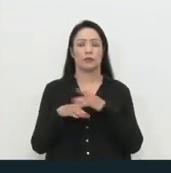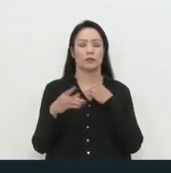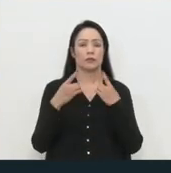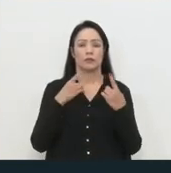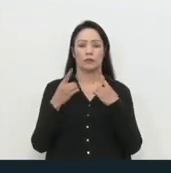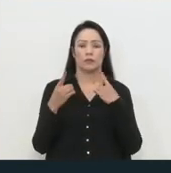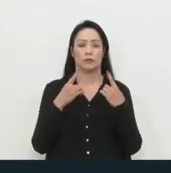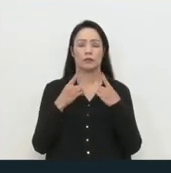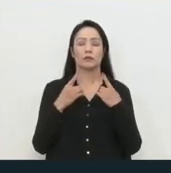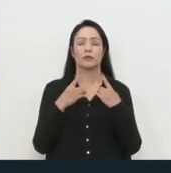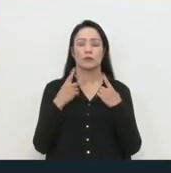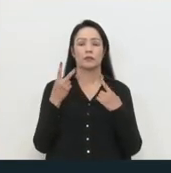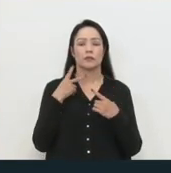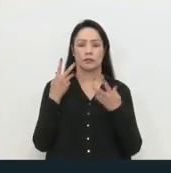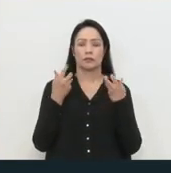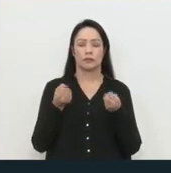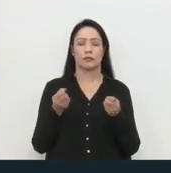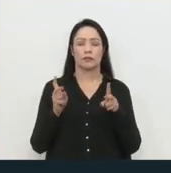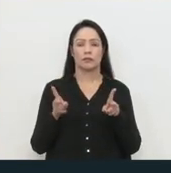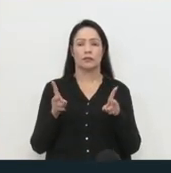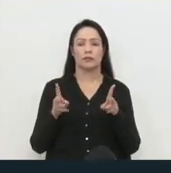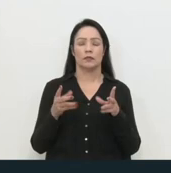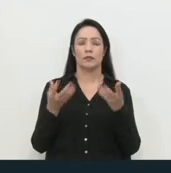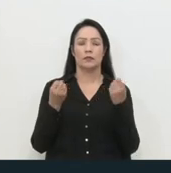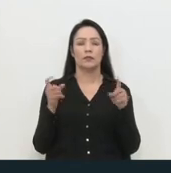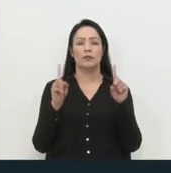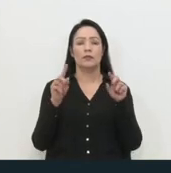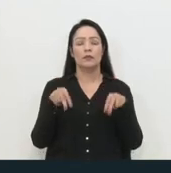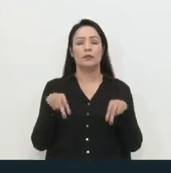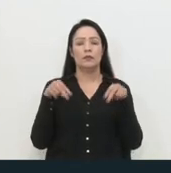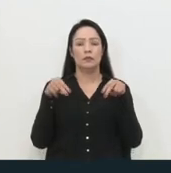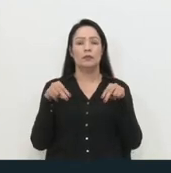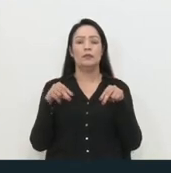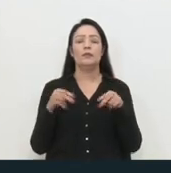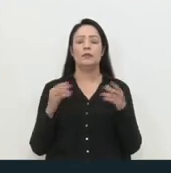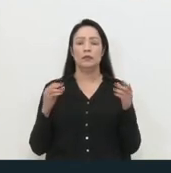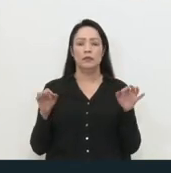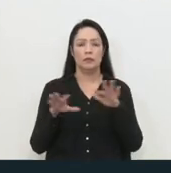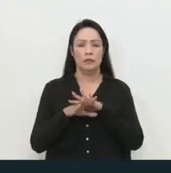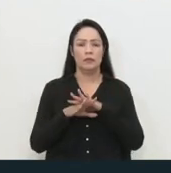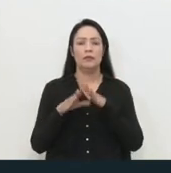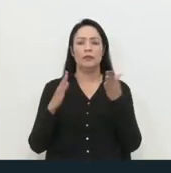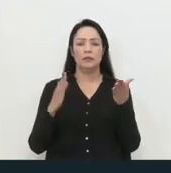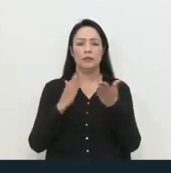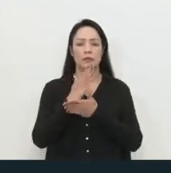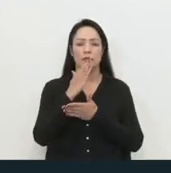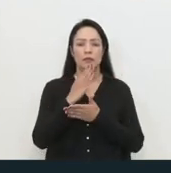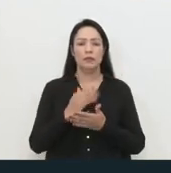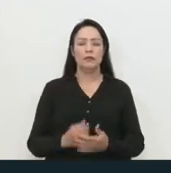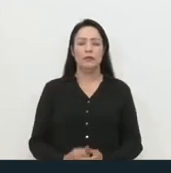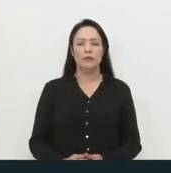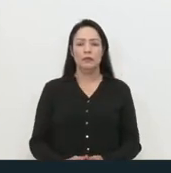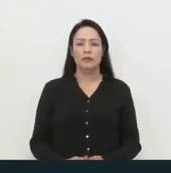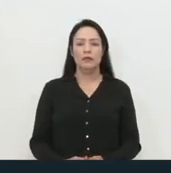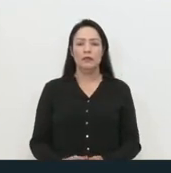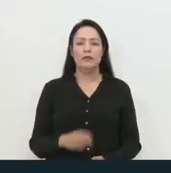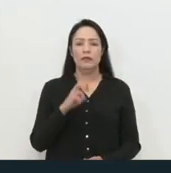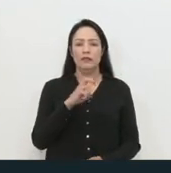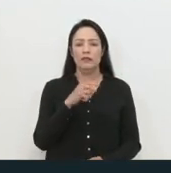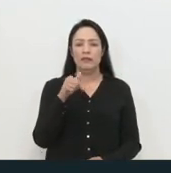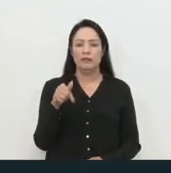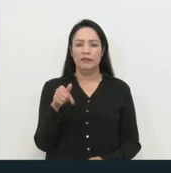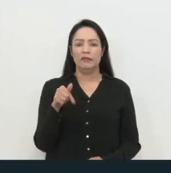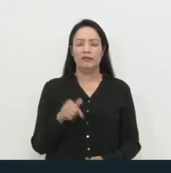os vereadores falavaráveis Como estão os contrário se manifestem encerrado a votação aprovado em caminhos e tem 57